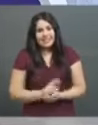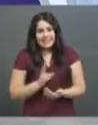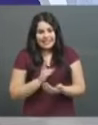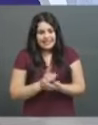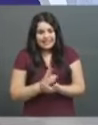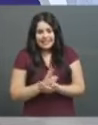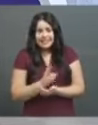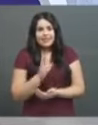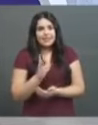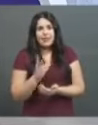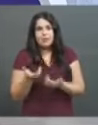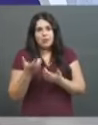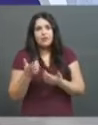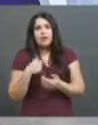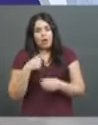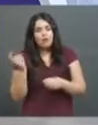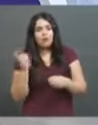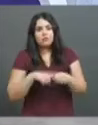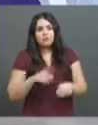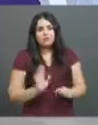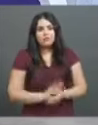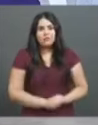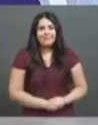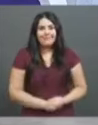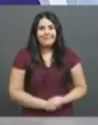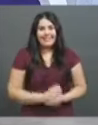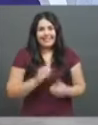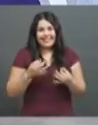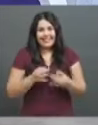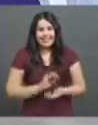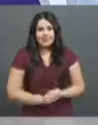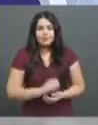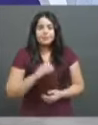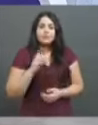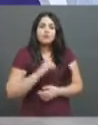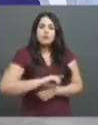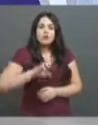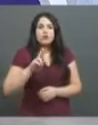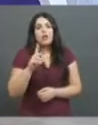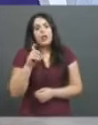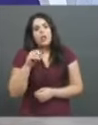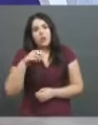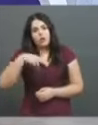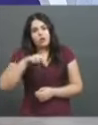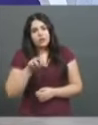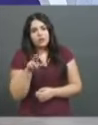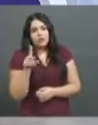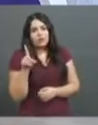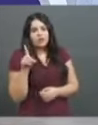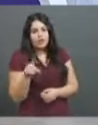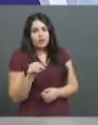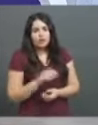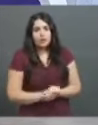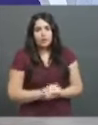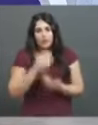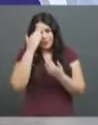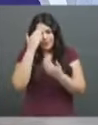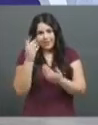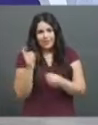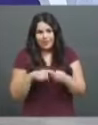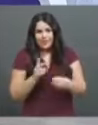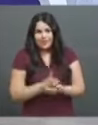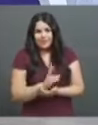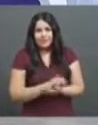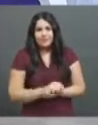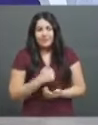ordens, sempre que quiser, eu estarei aqui. Tá certo. E também, doutor Leonardo, muito obrigada e volto sempre ao JU. Eu que agradeço, Gisele.